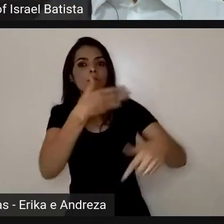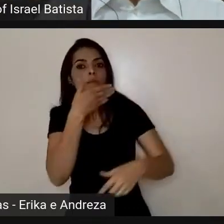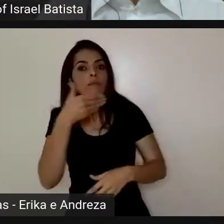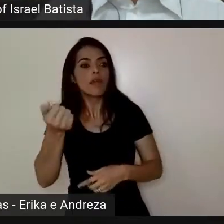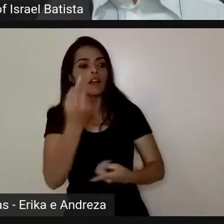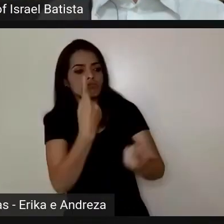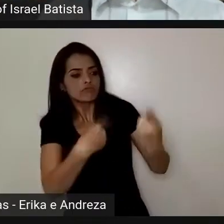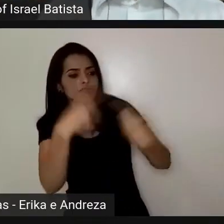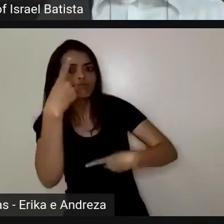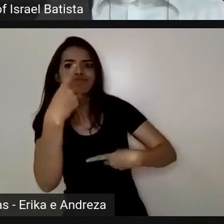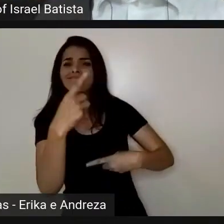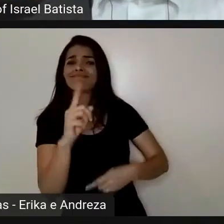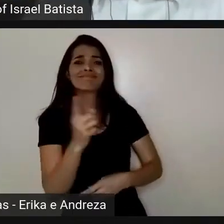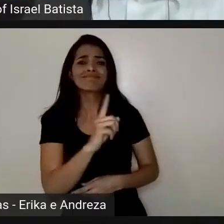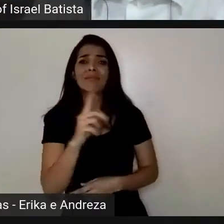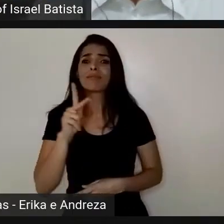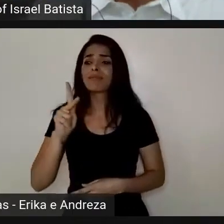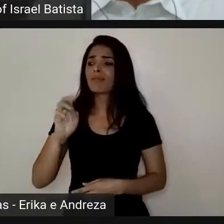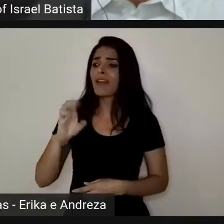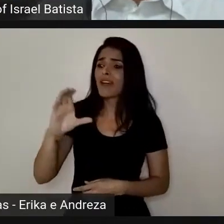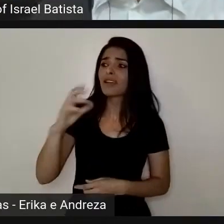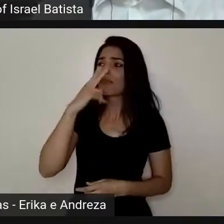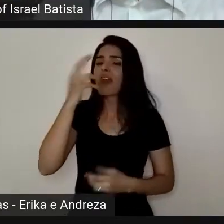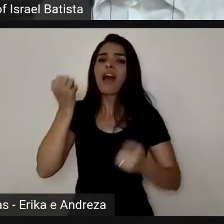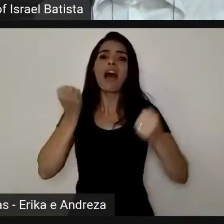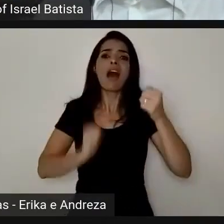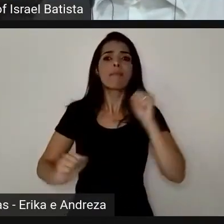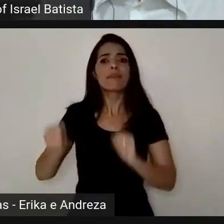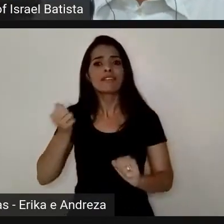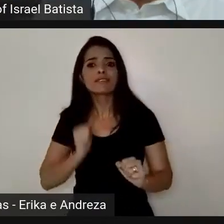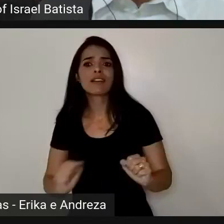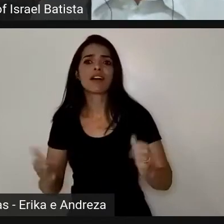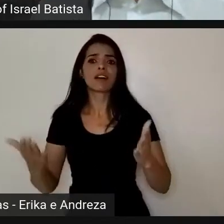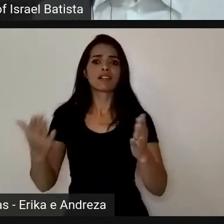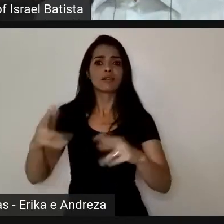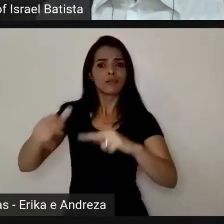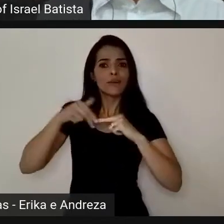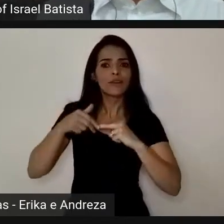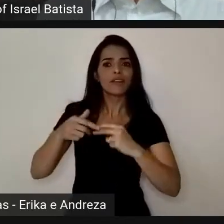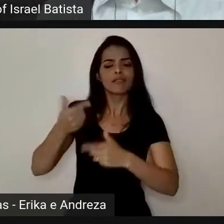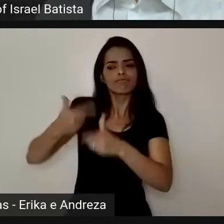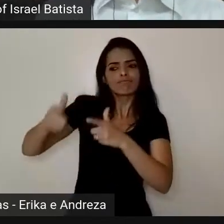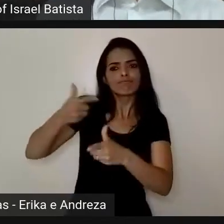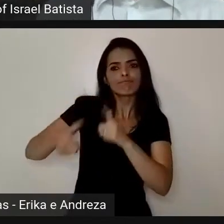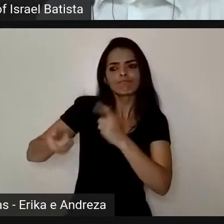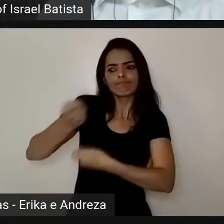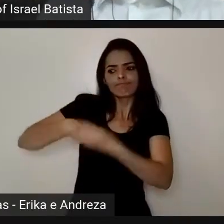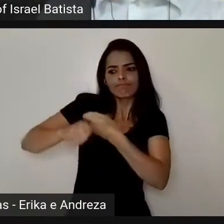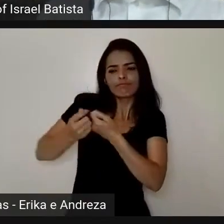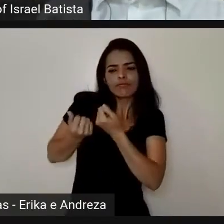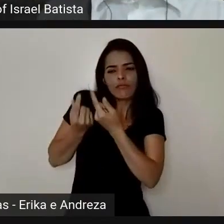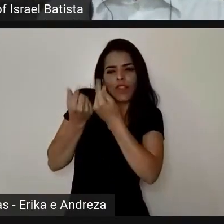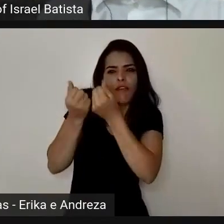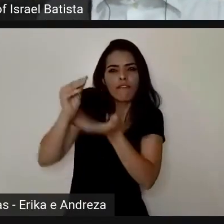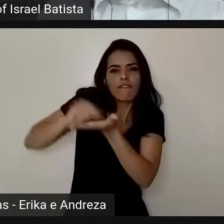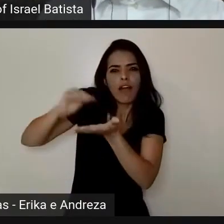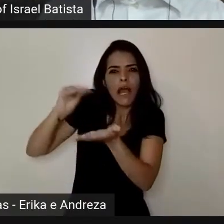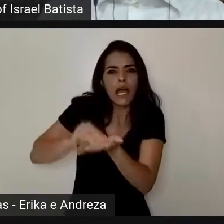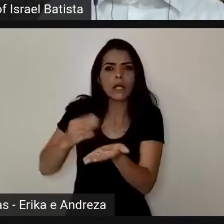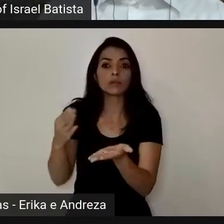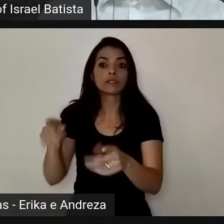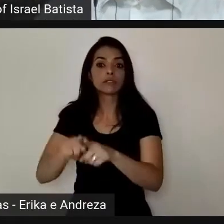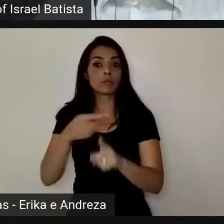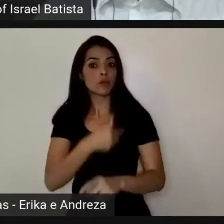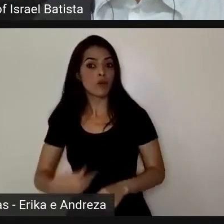uma PEC que está apressada pela crise orçamentária do governo, pela necessidade